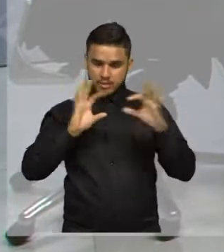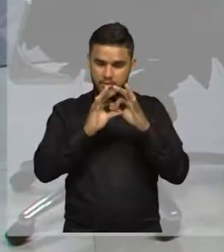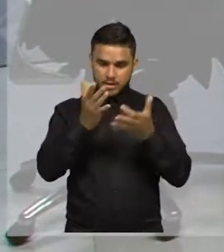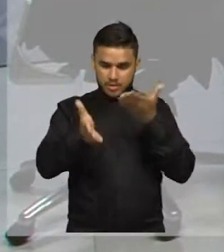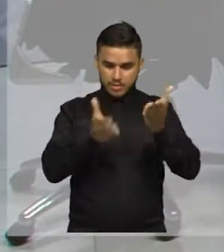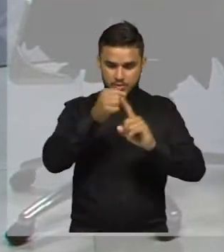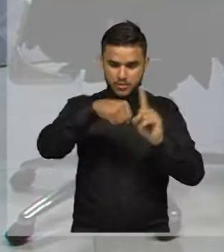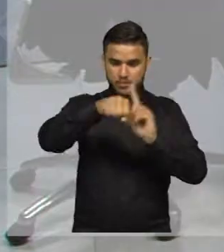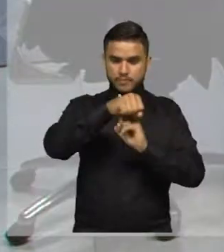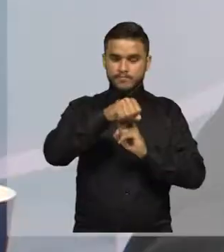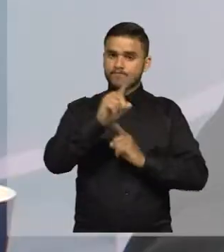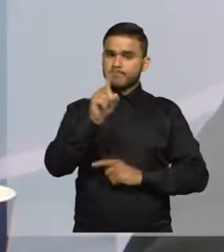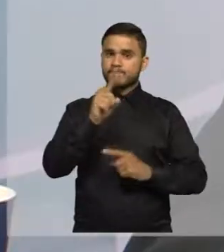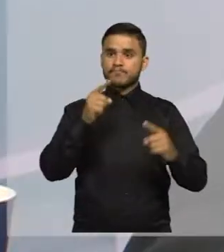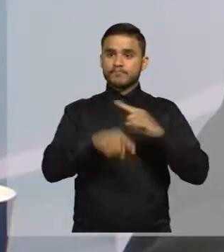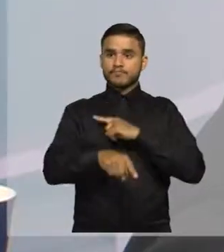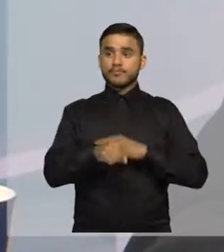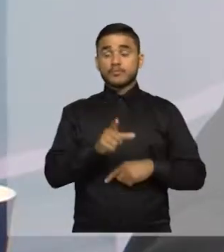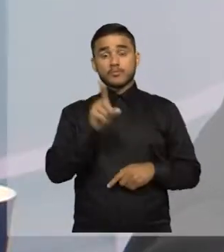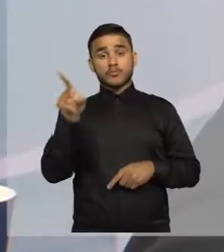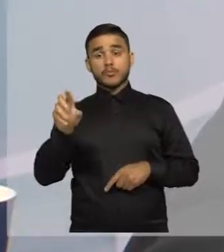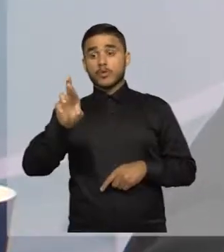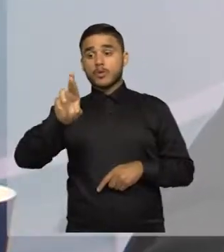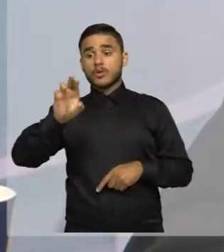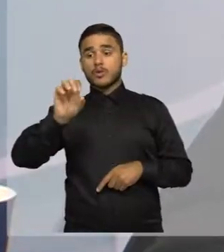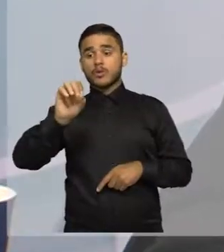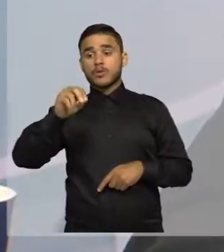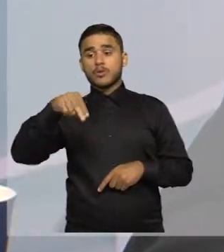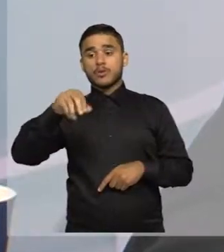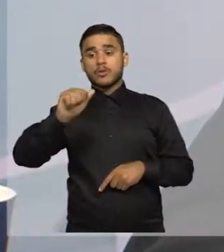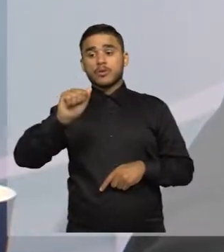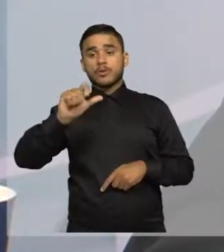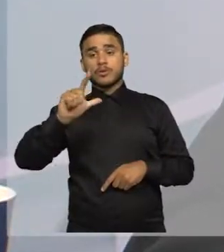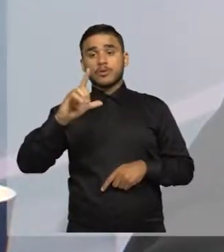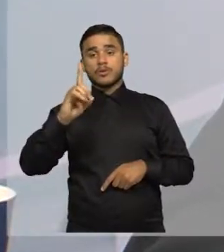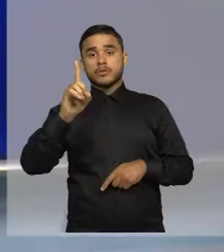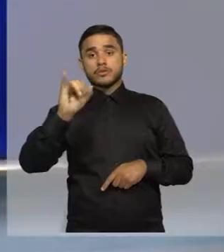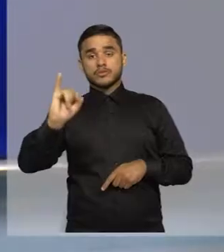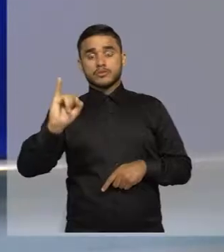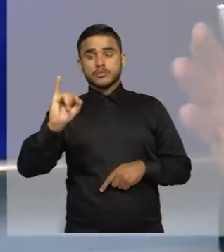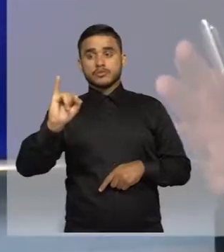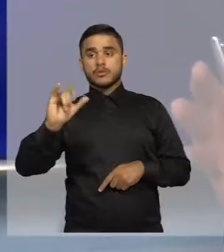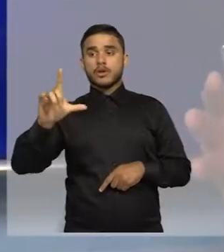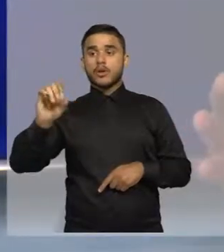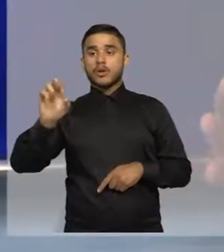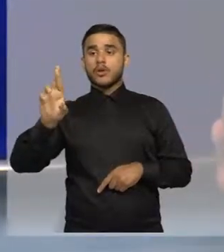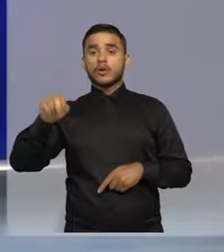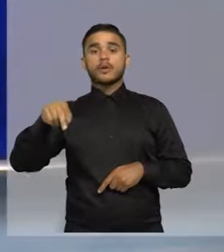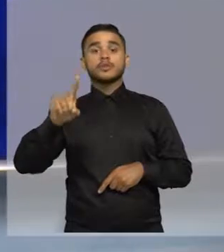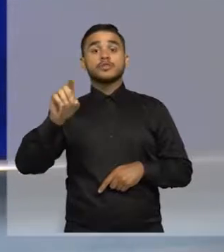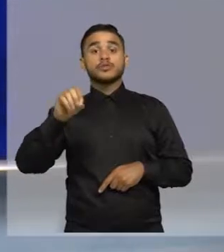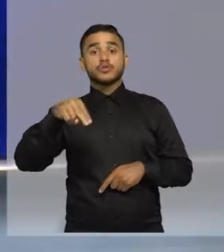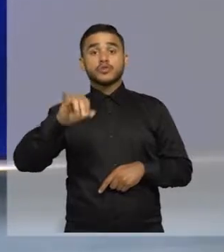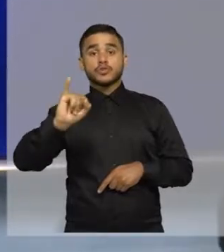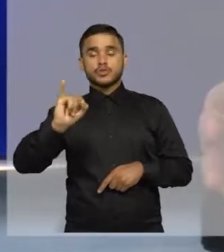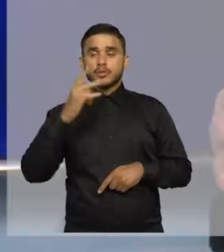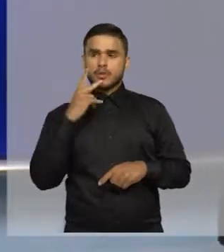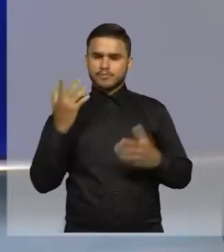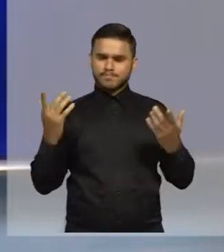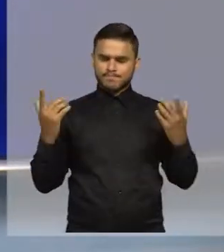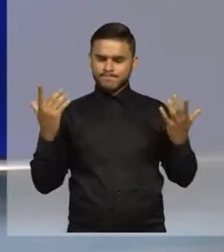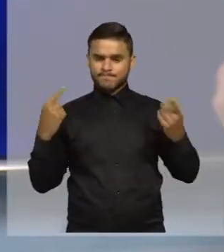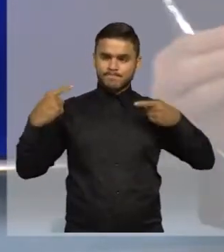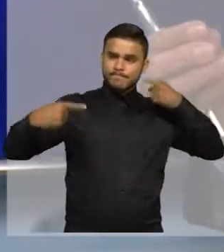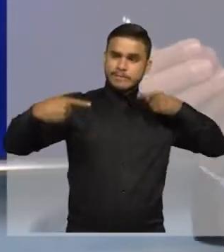social. E o Onyx Lorenzoni pensa o contrário do ministro da Fazenda. A primeira coisa que eles vão ter que fazer é conciliar,